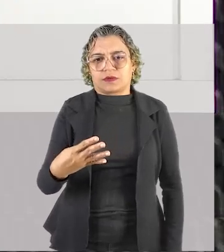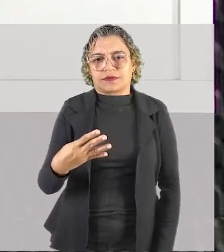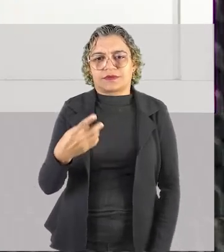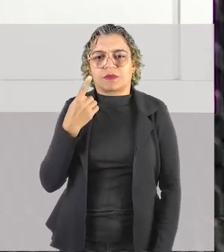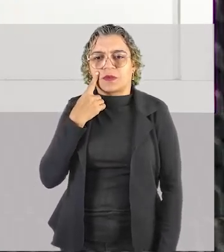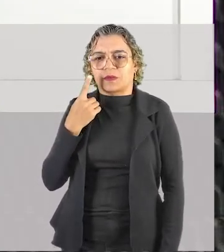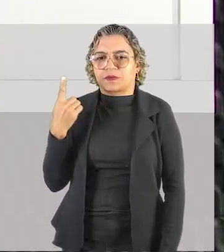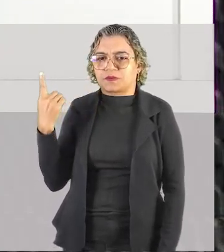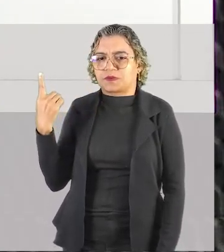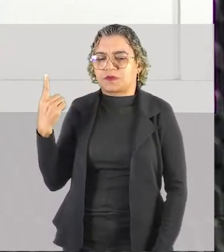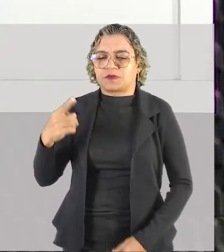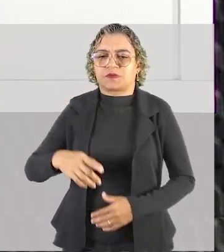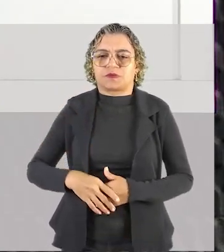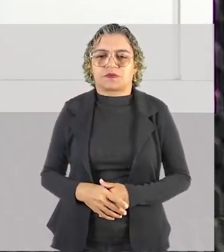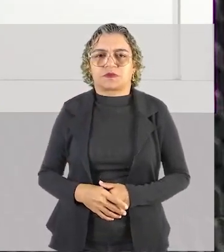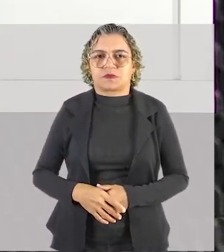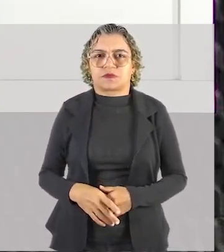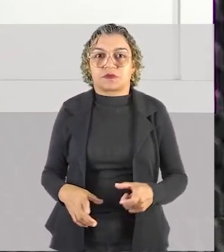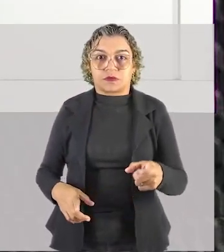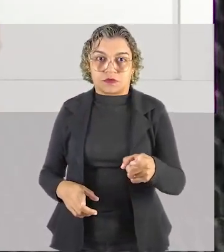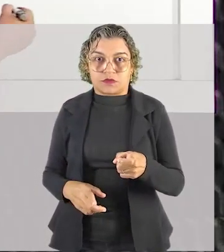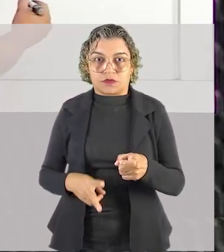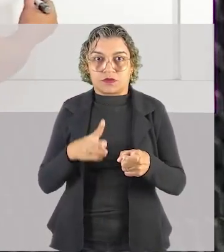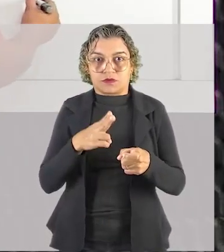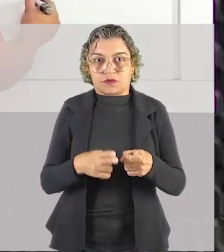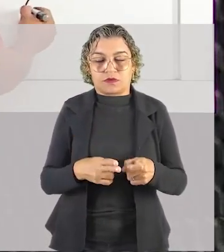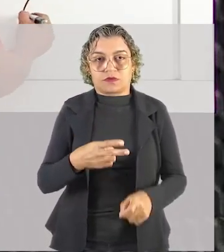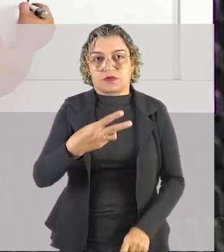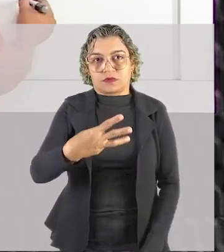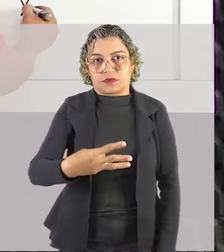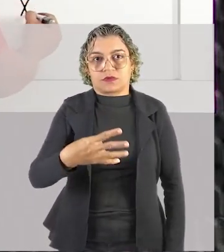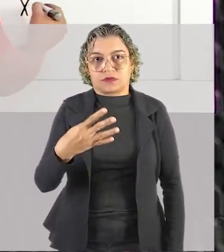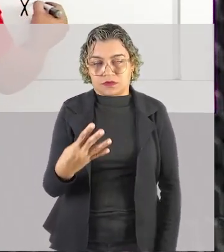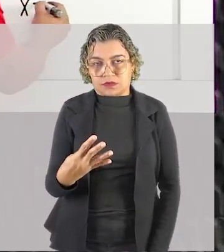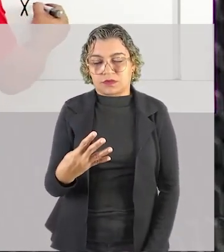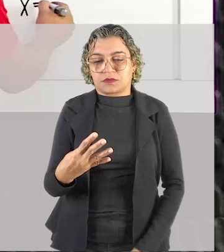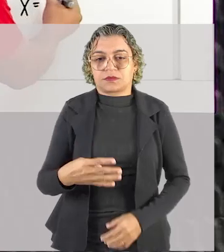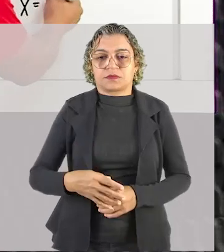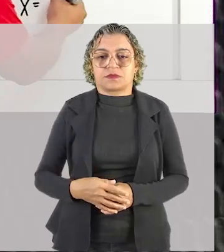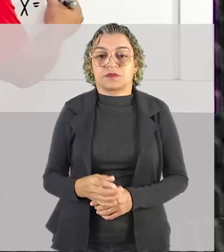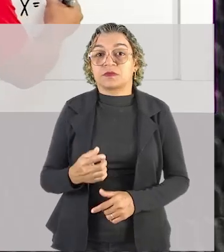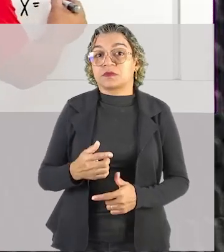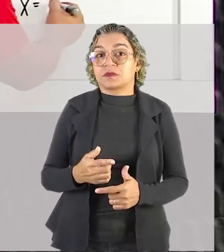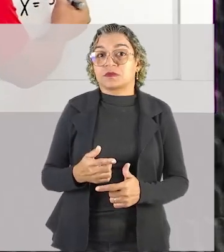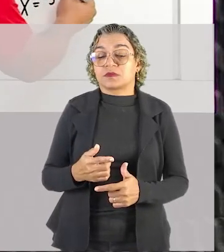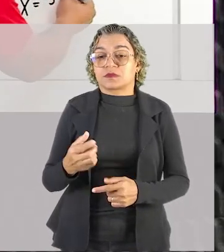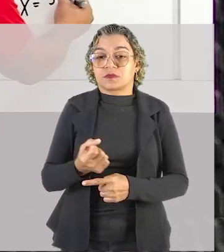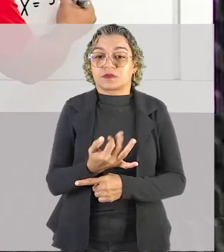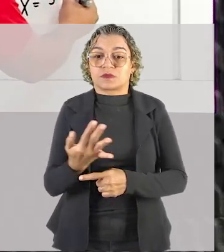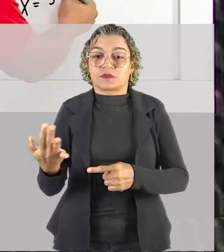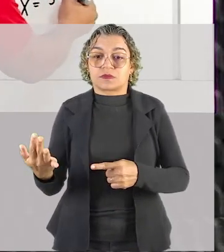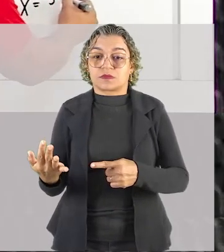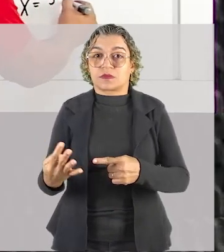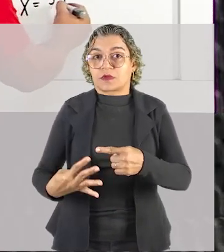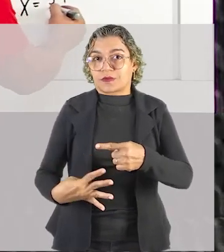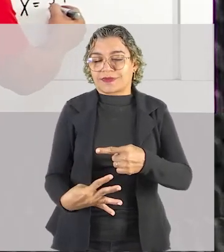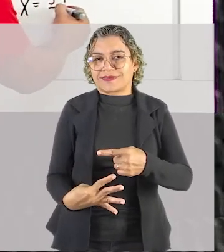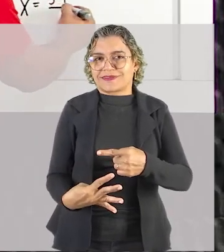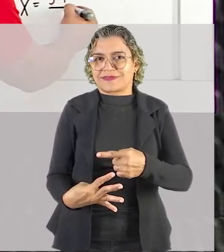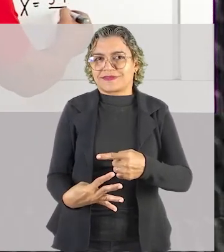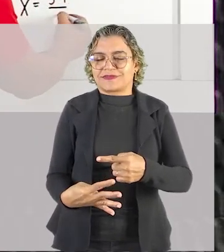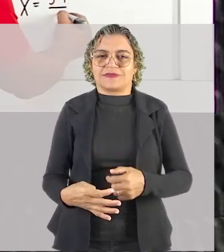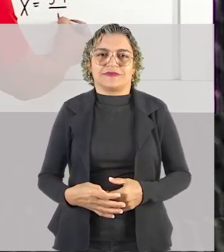34. Certo, turma? X vai ser igual a 34, dividido por 4.